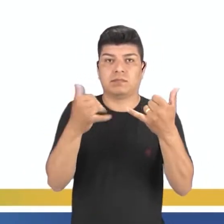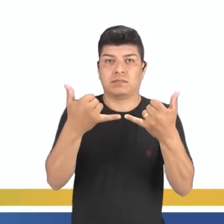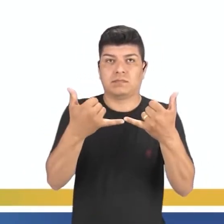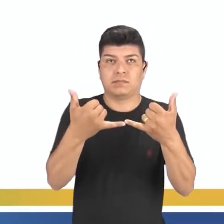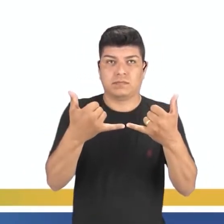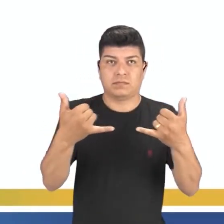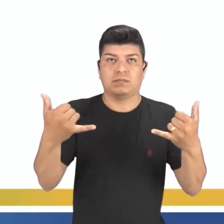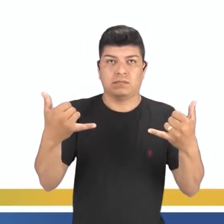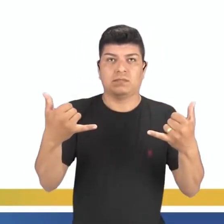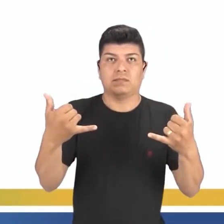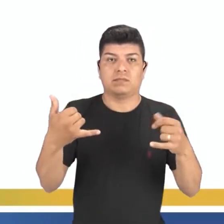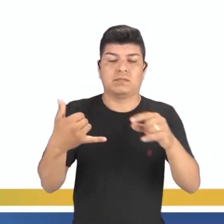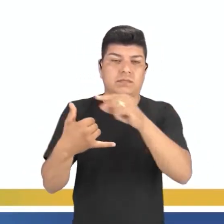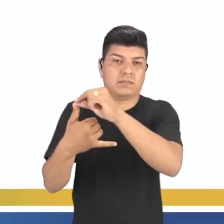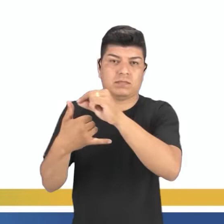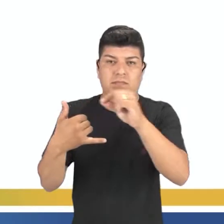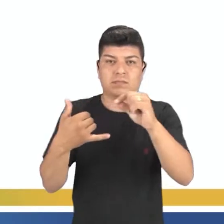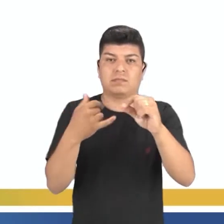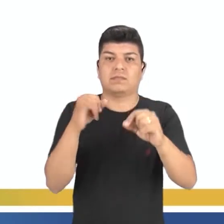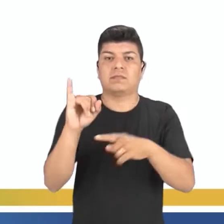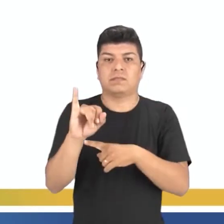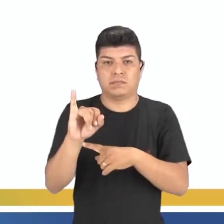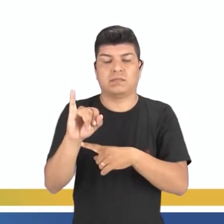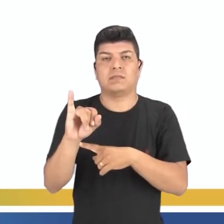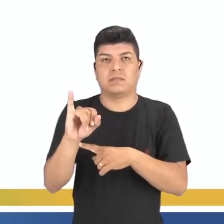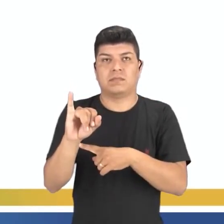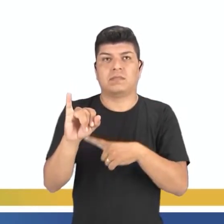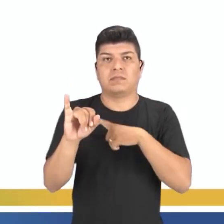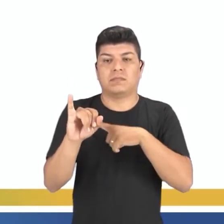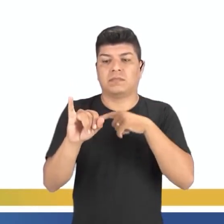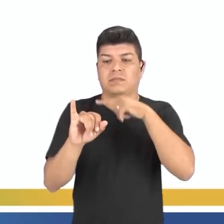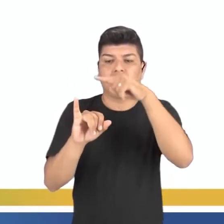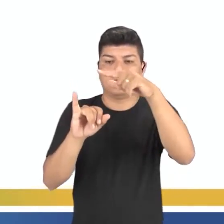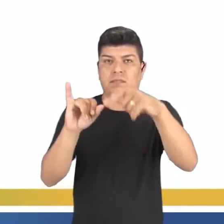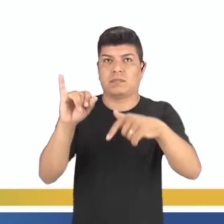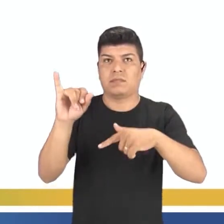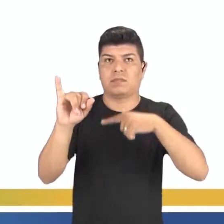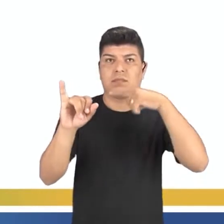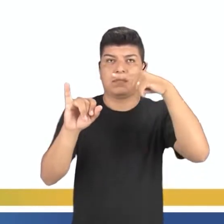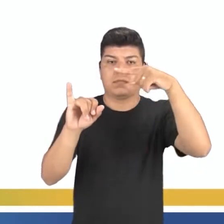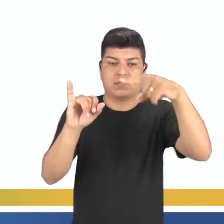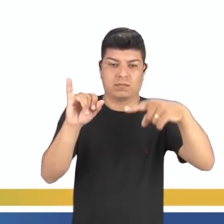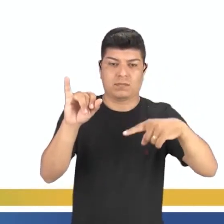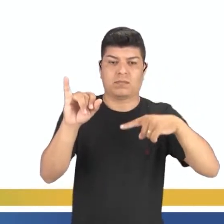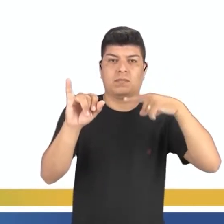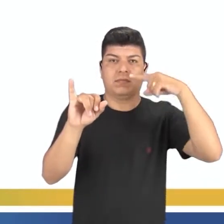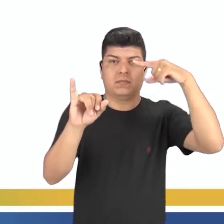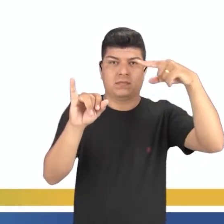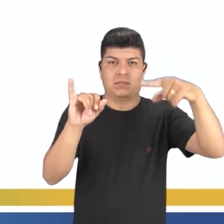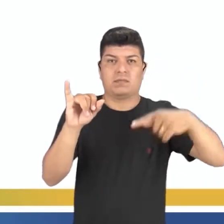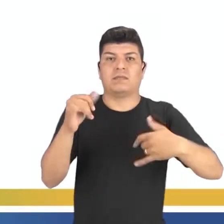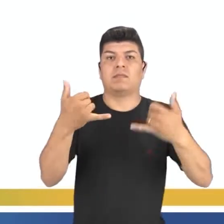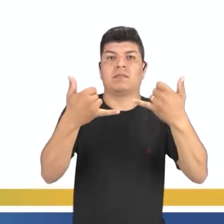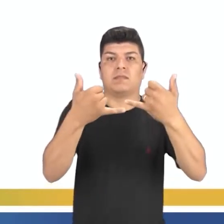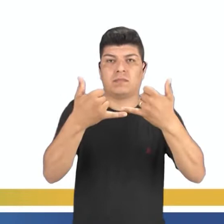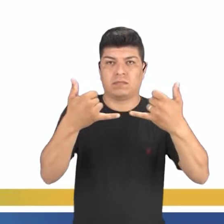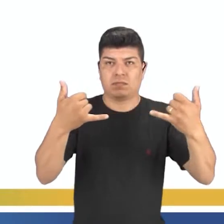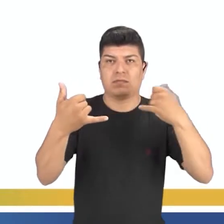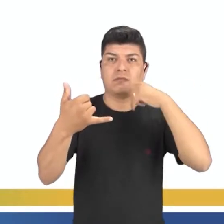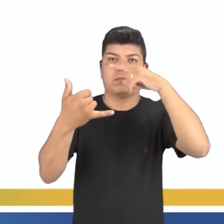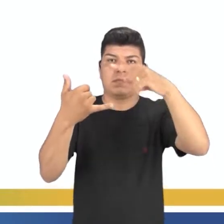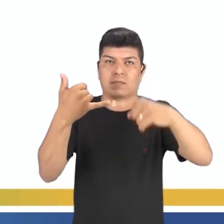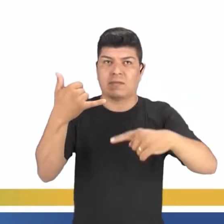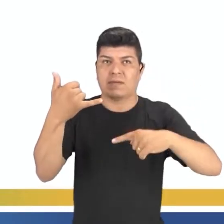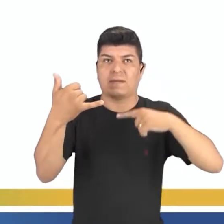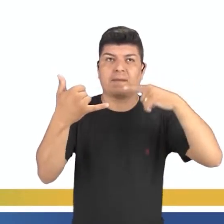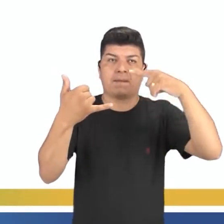e a letra I. E aí, em torno dela, a gente tem várias circunferências concêntricas, ou seja, com o centro